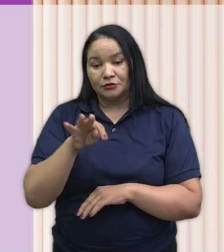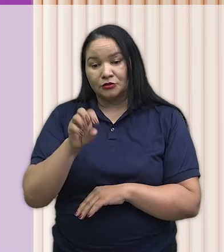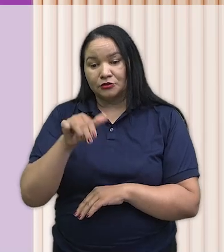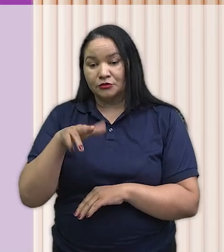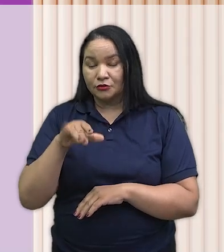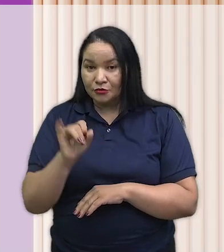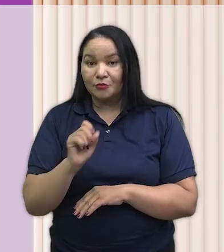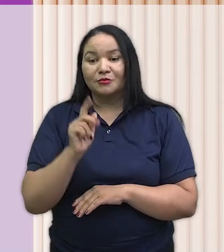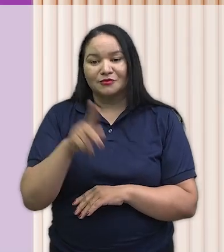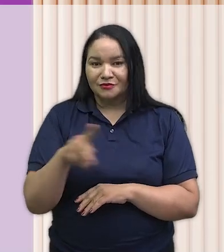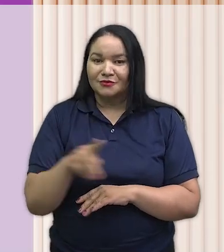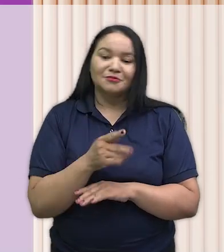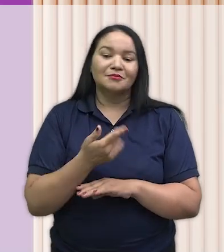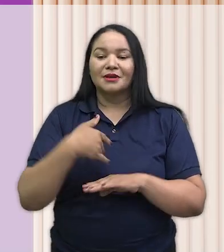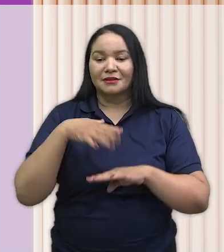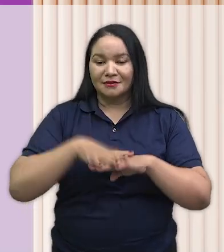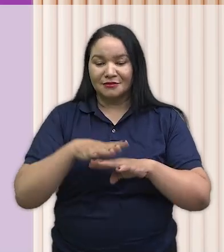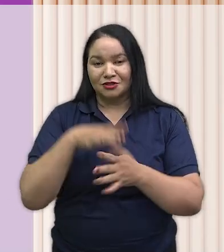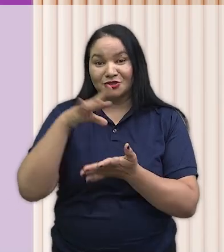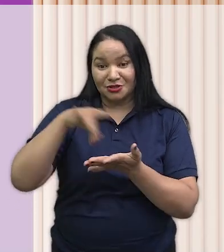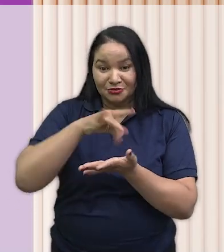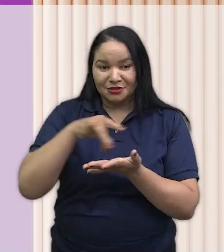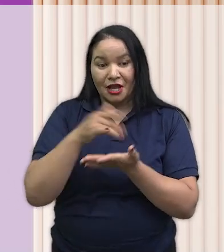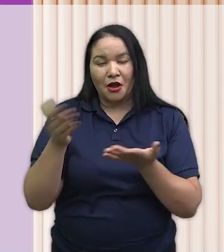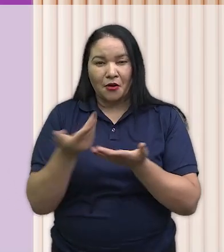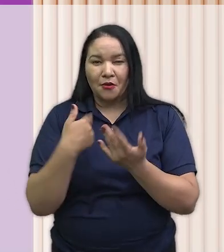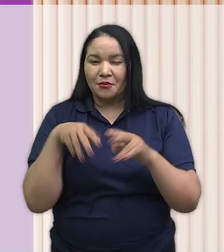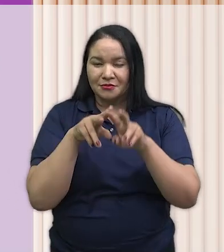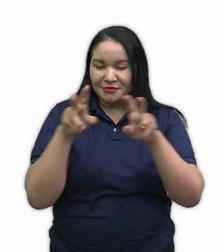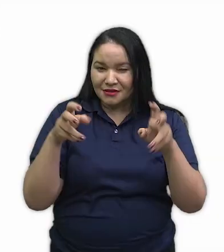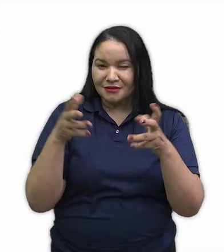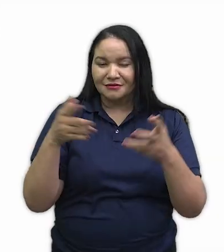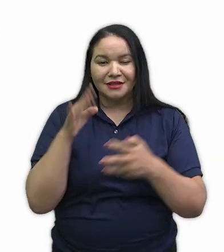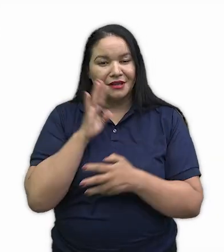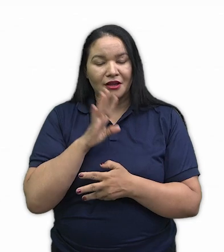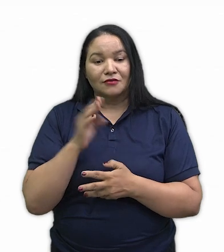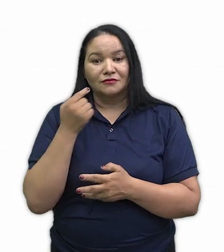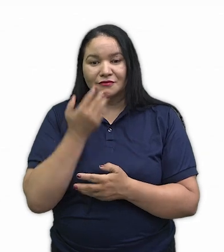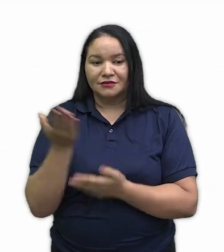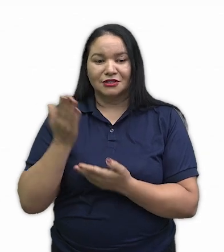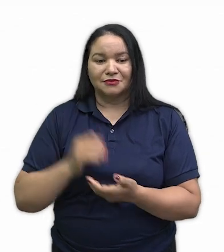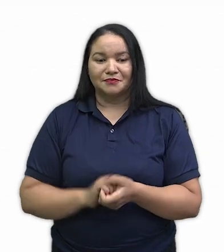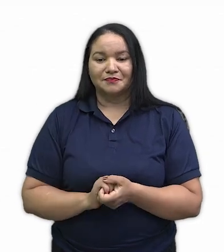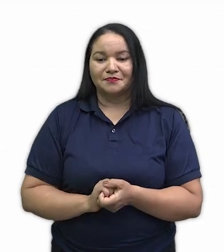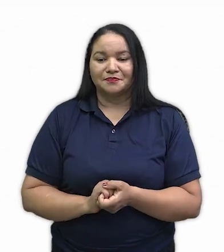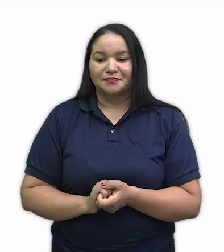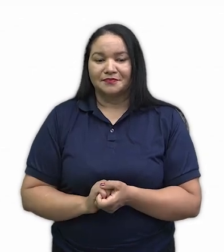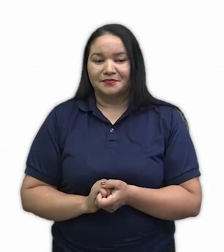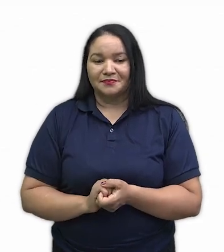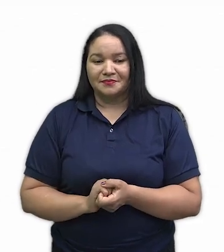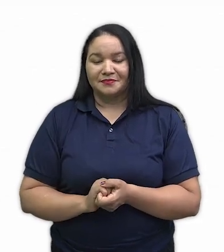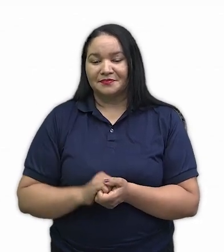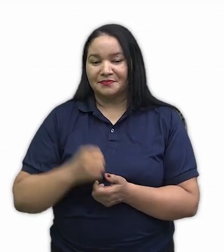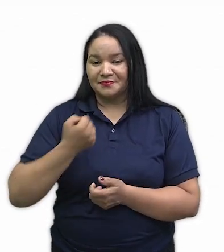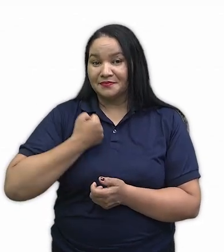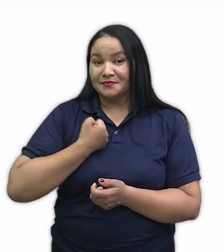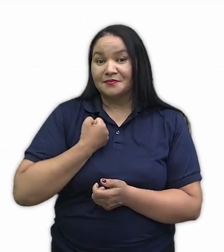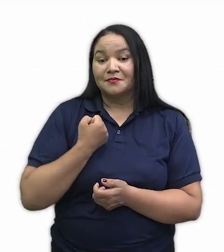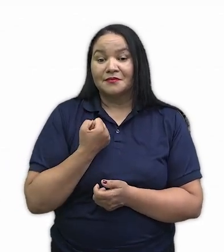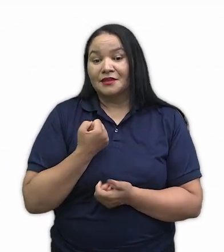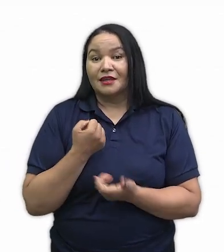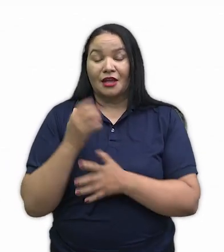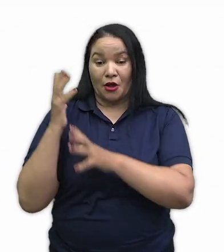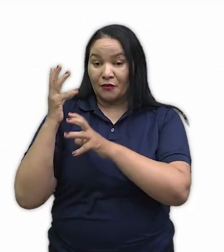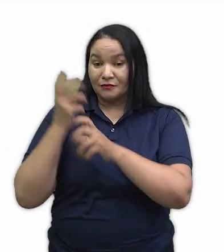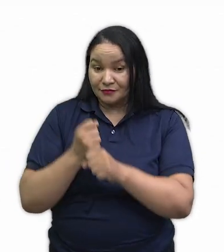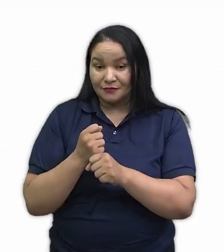Antônio Paulo, professor de matemática aqui do Centro de Mídia, e vou trazer um tema muito legal nessa aula. Vejam só o que temos.